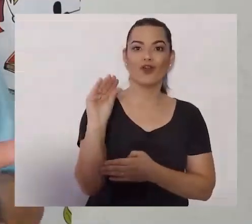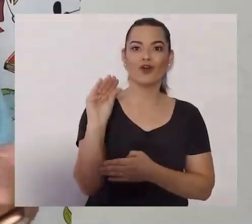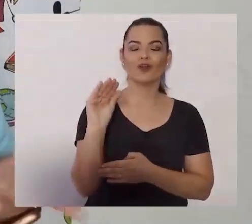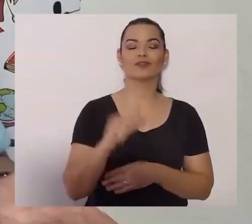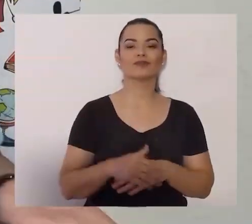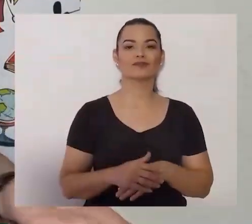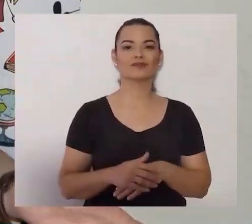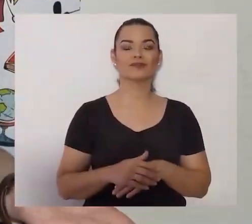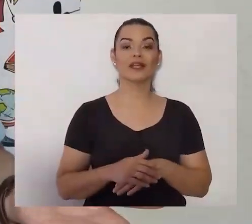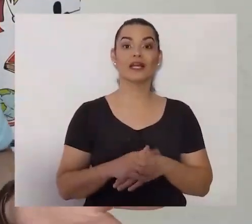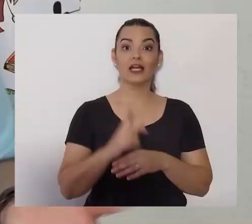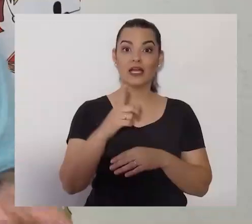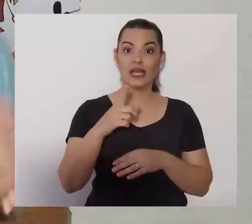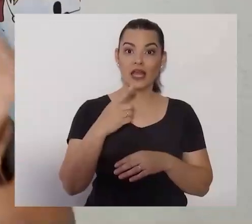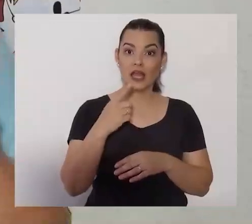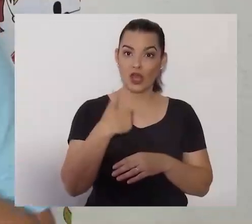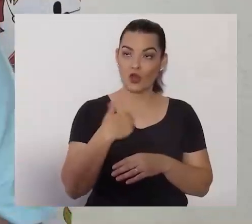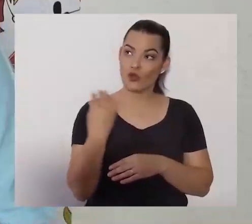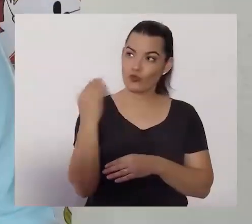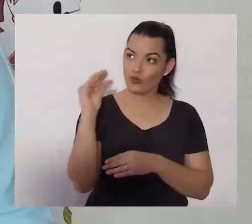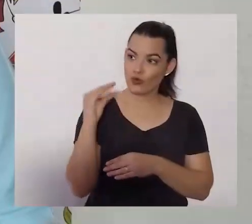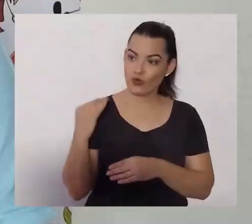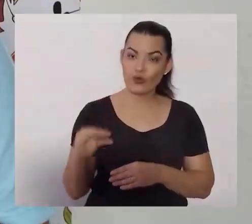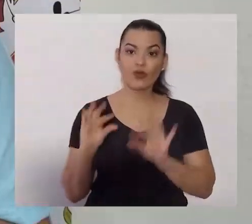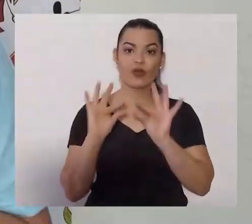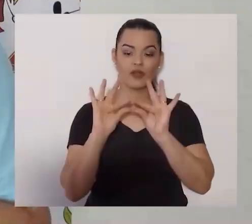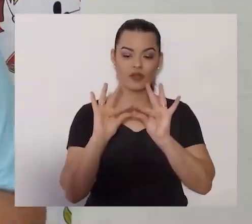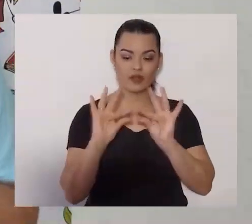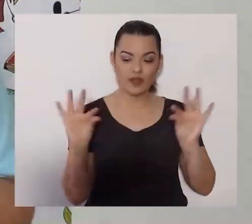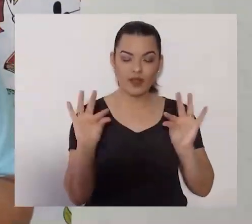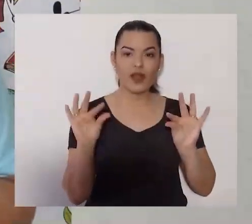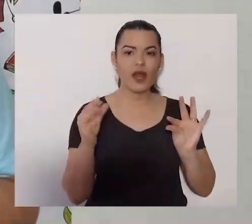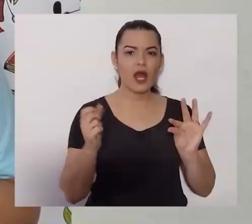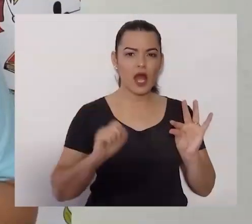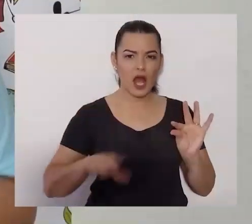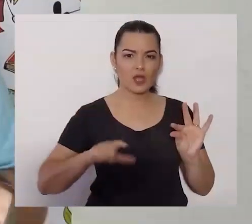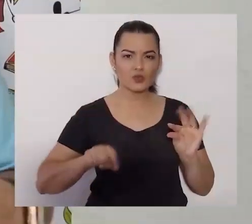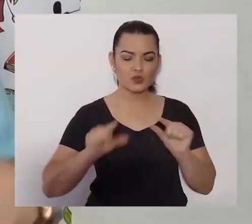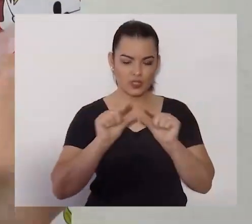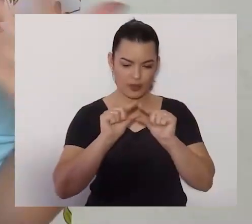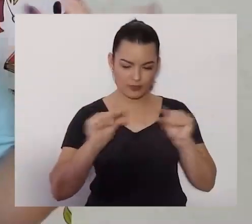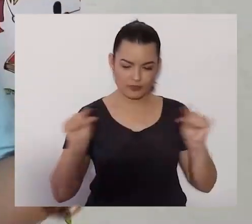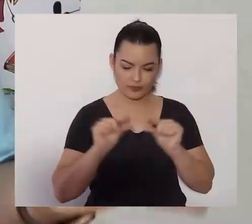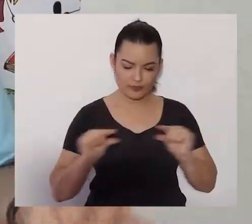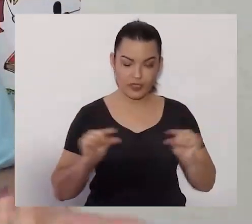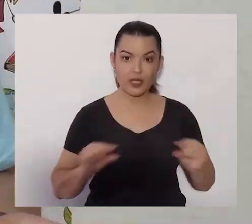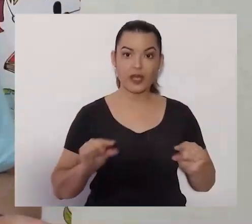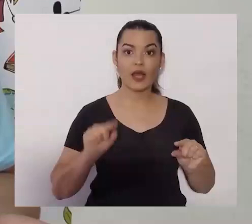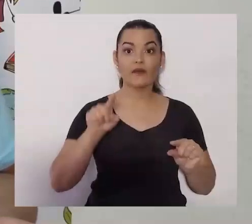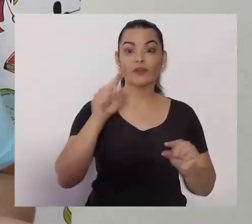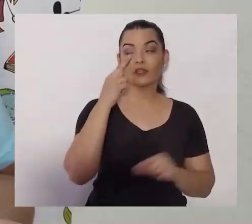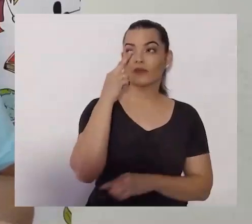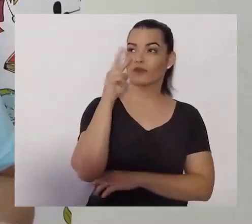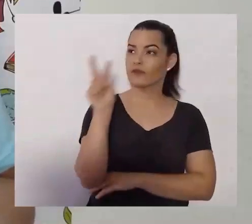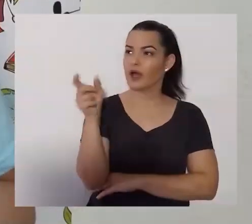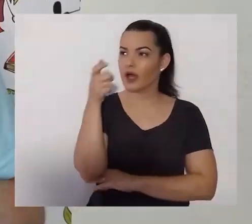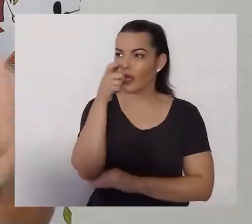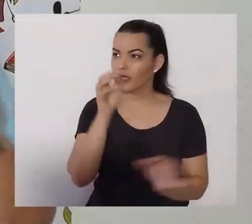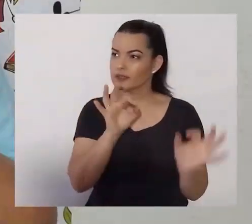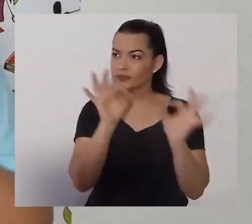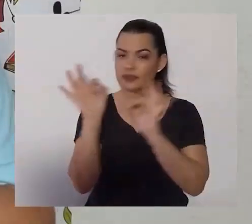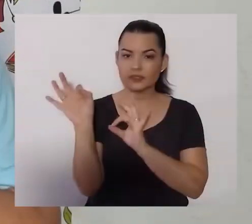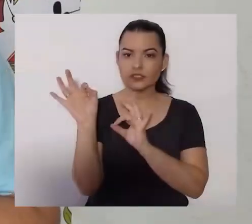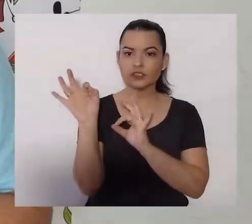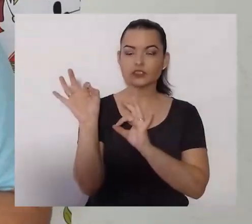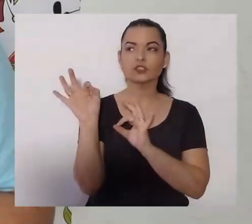vão acessar esse link, vão assistir um pedacinho do vídeo da criança ou da escola que me enviou.